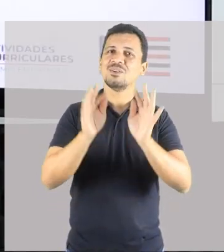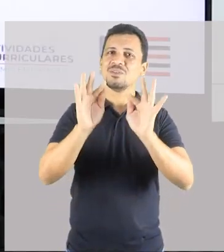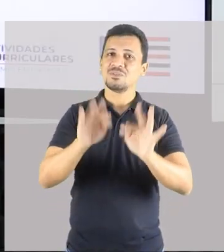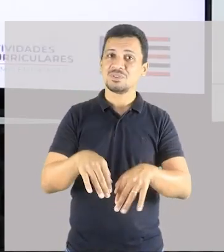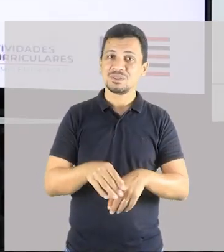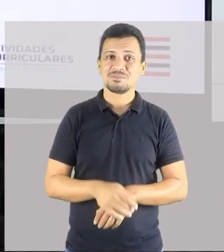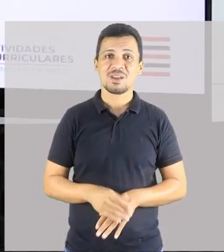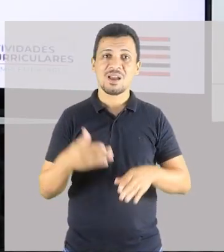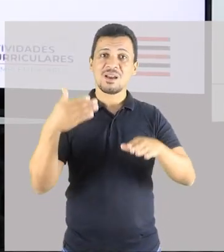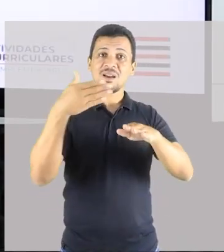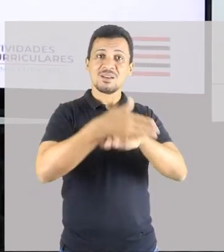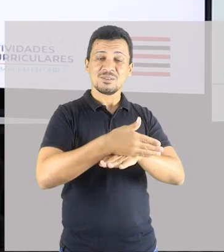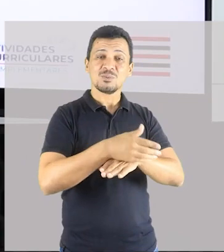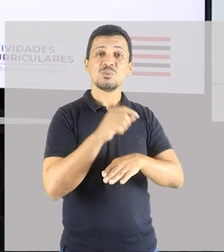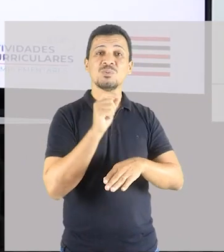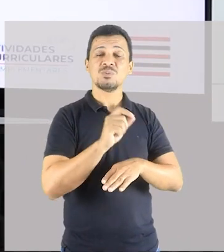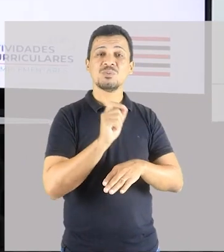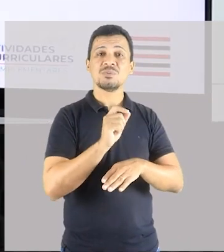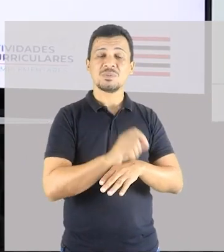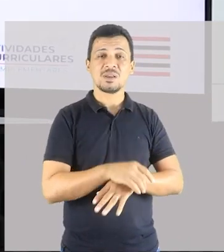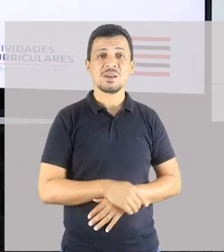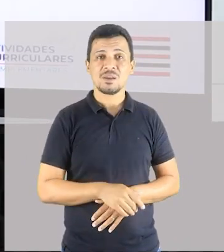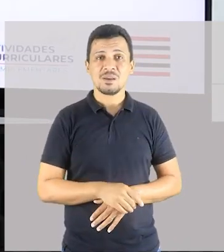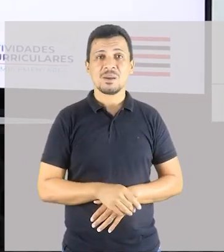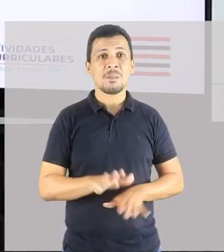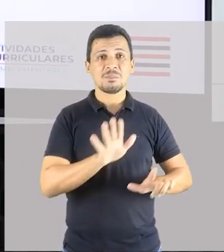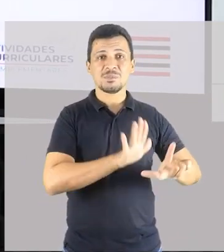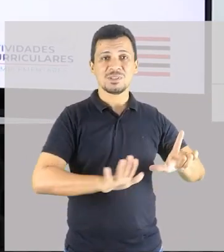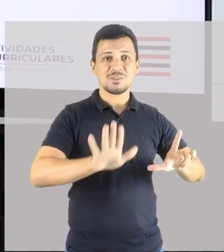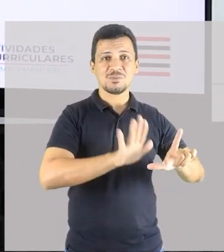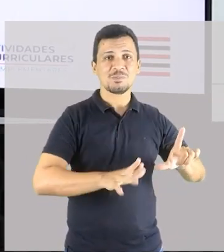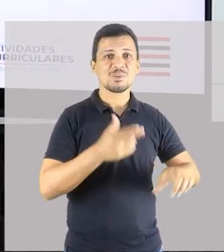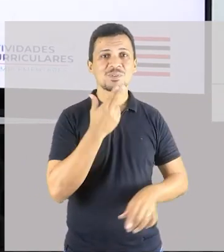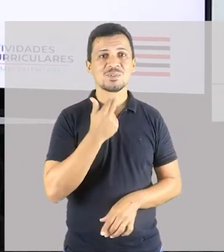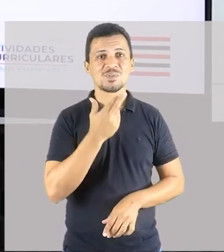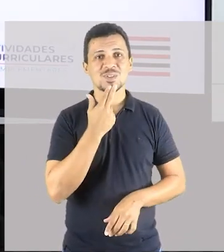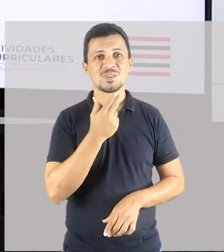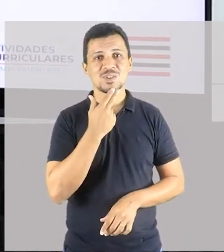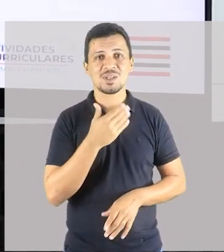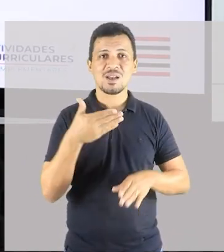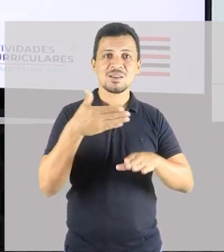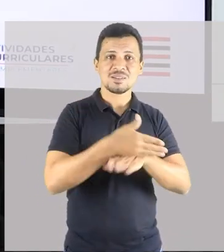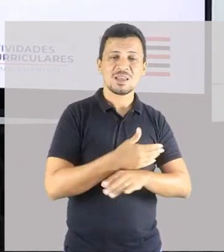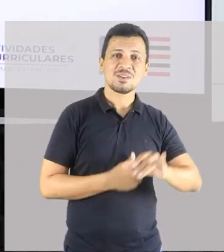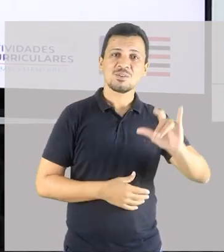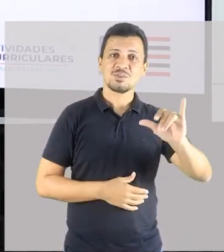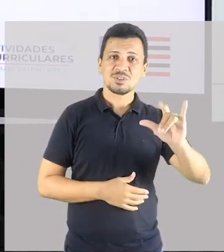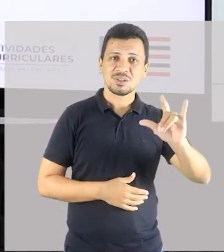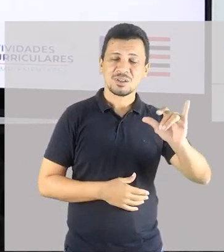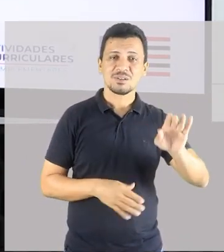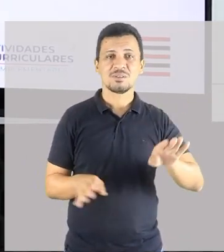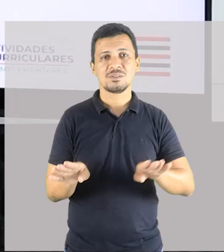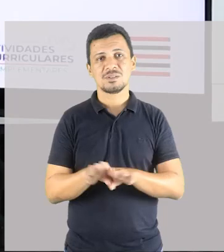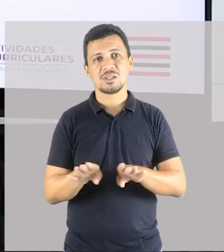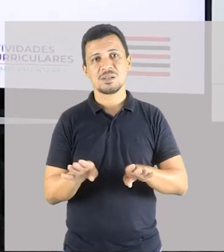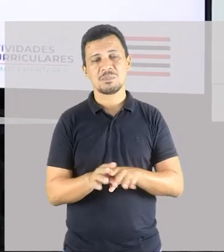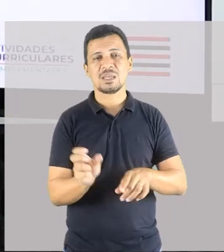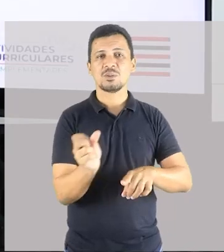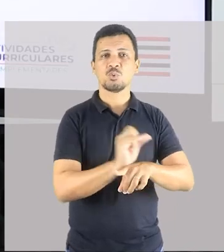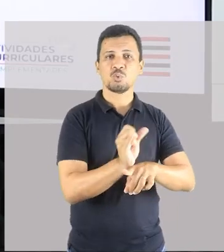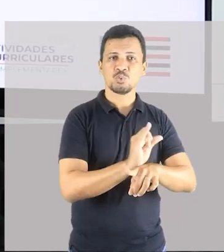aula. Não esquece de seguir a gente, tá? @plataforma Gonçalves Dias, lá no Instagram. Segue a gente também no